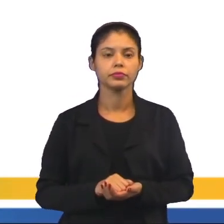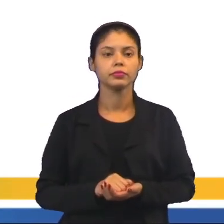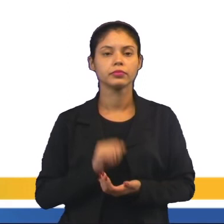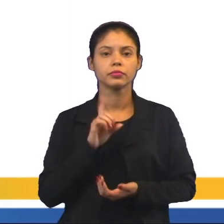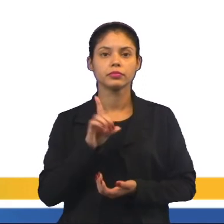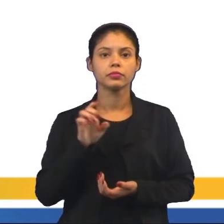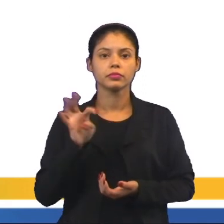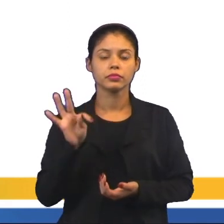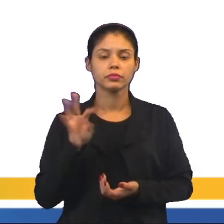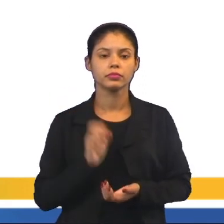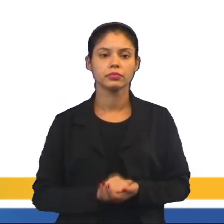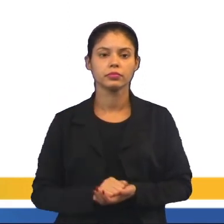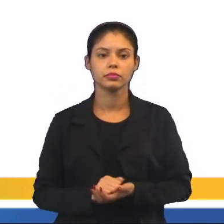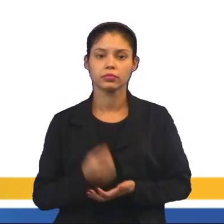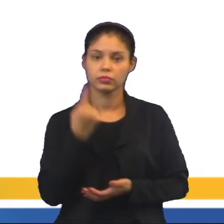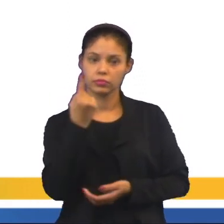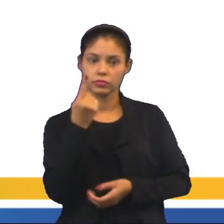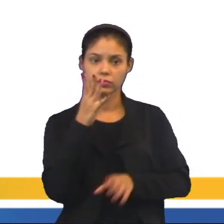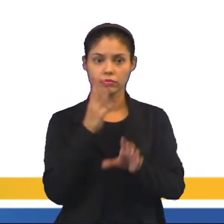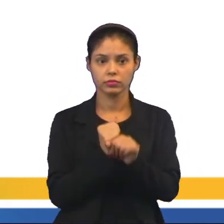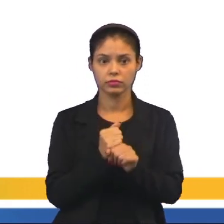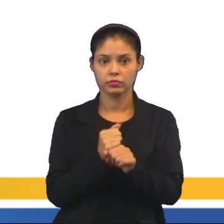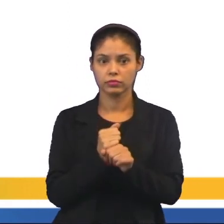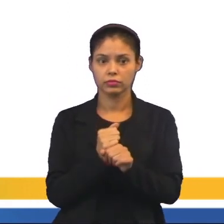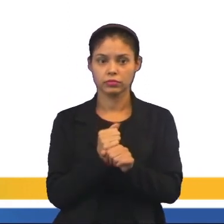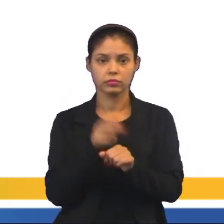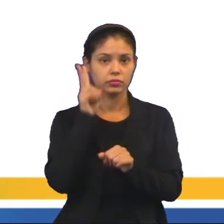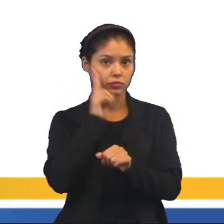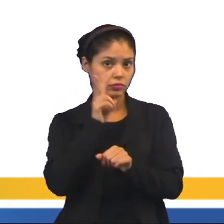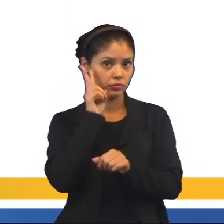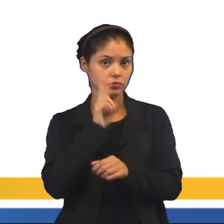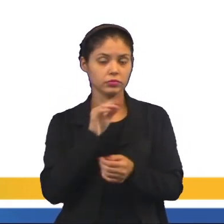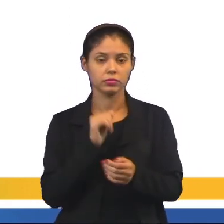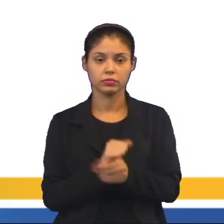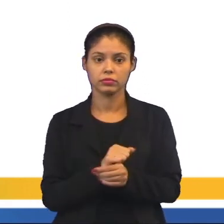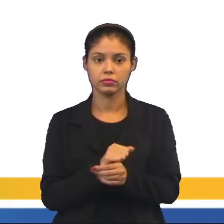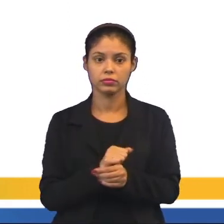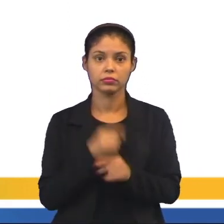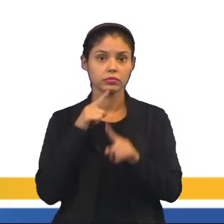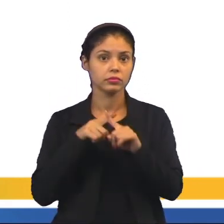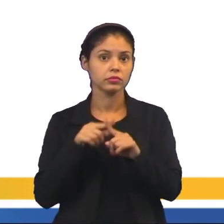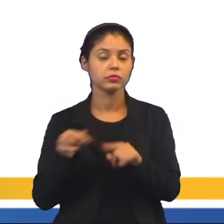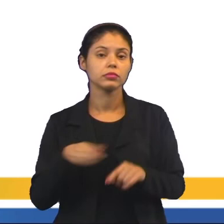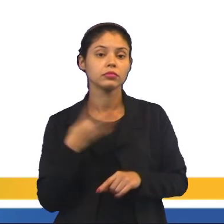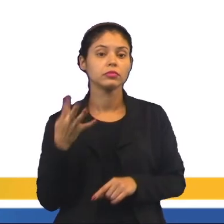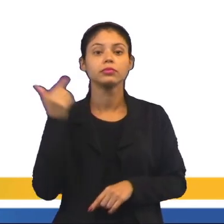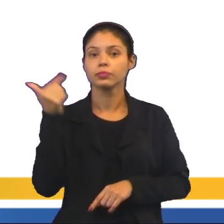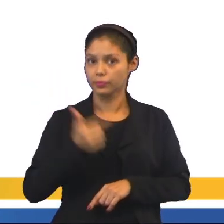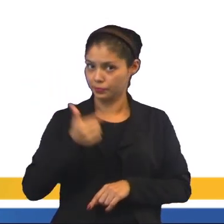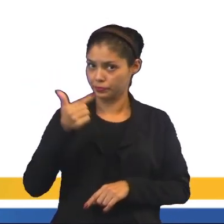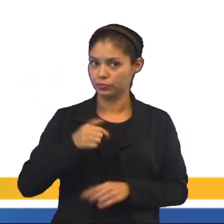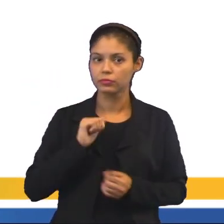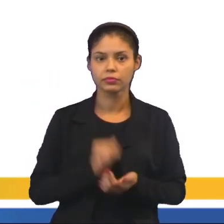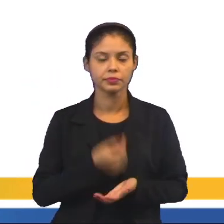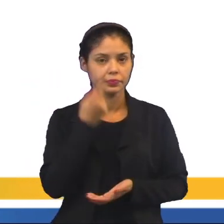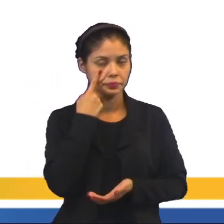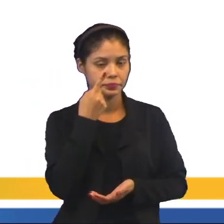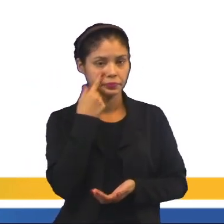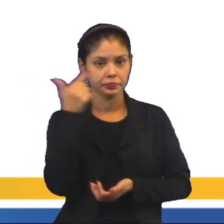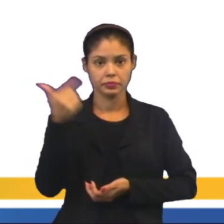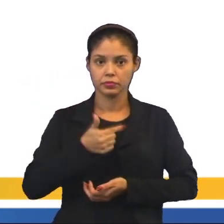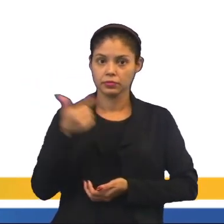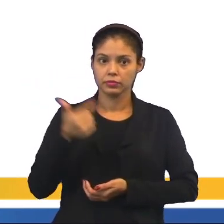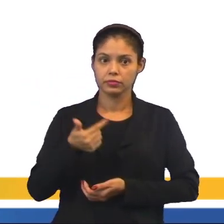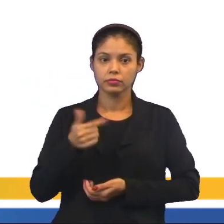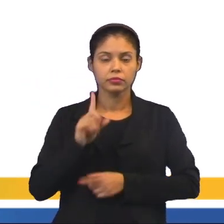determinante. 1 mais, lembrando que a multiplicação é por quanto? Por 2, né? Então observe que o